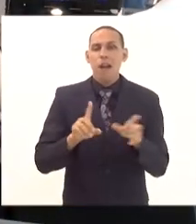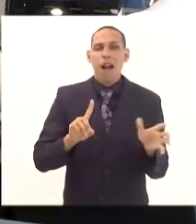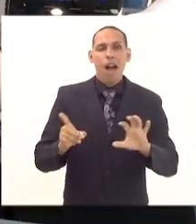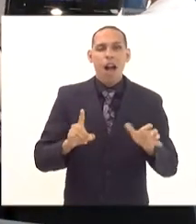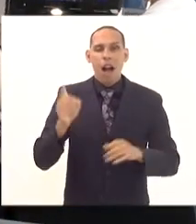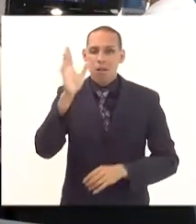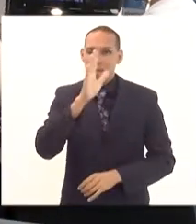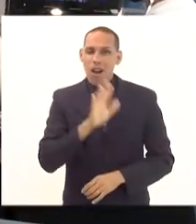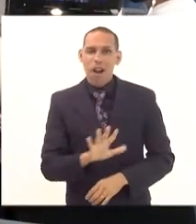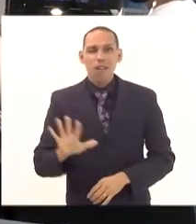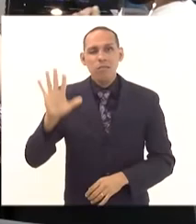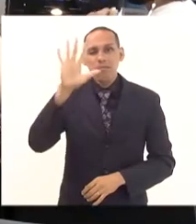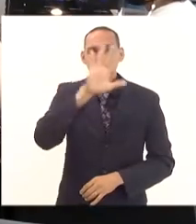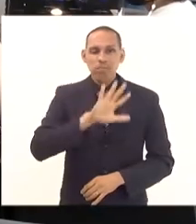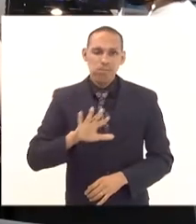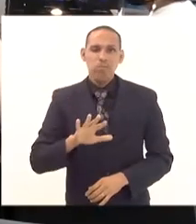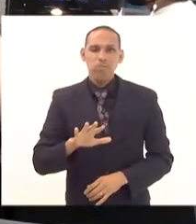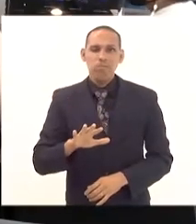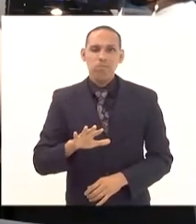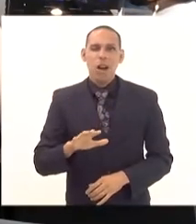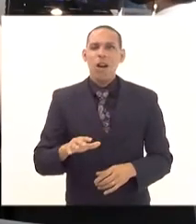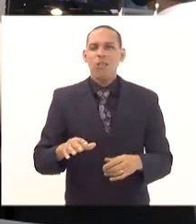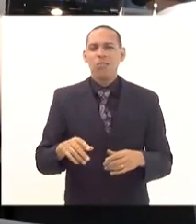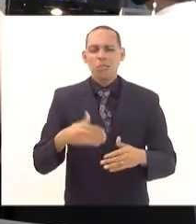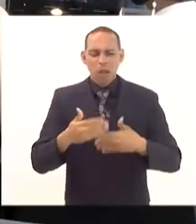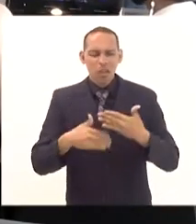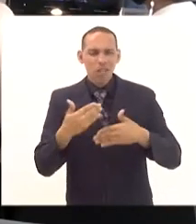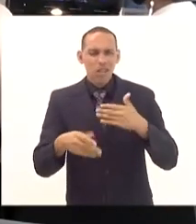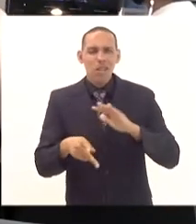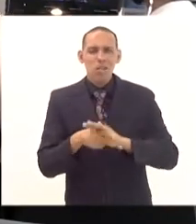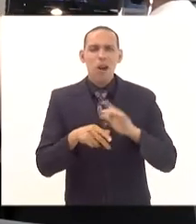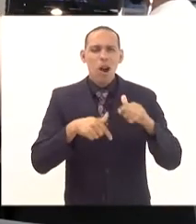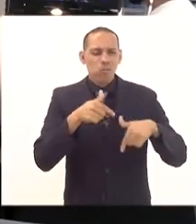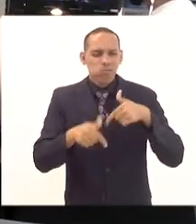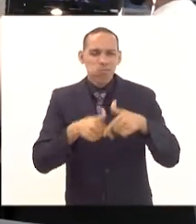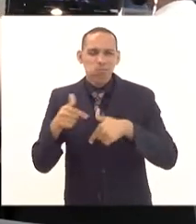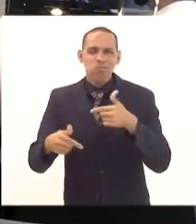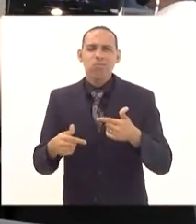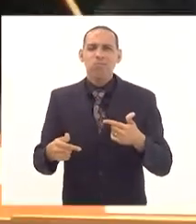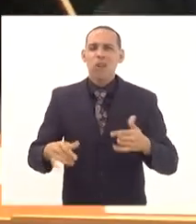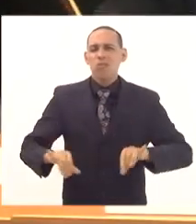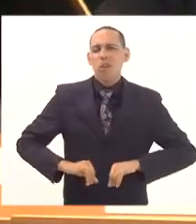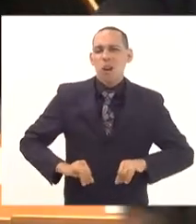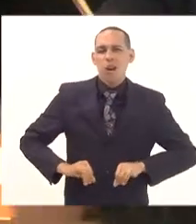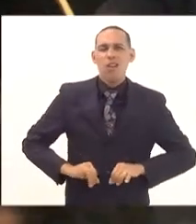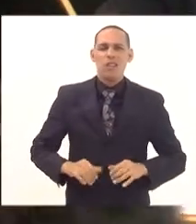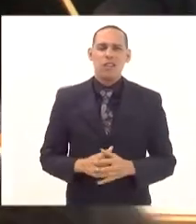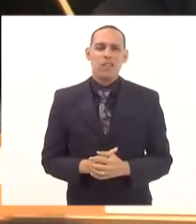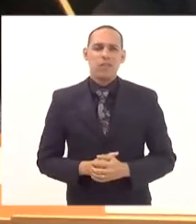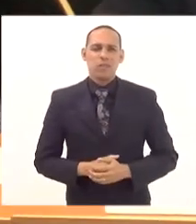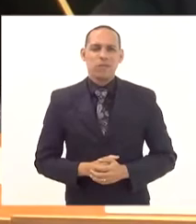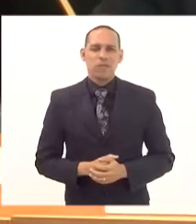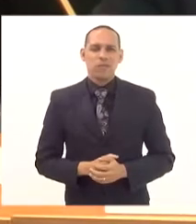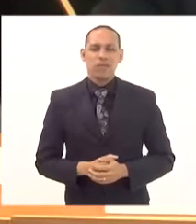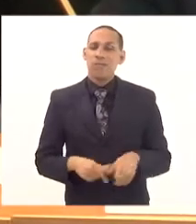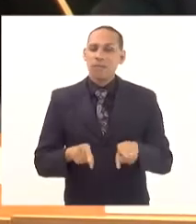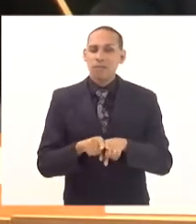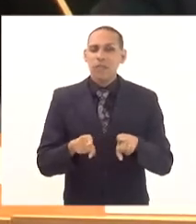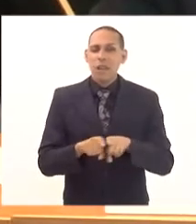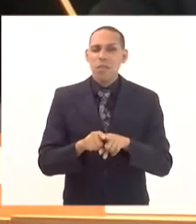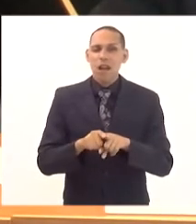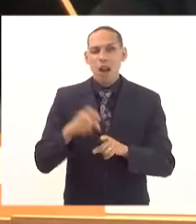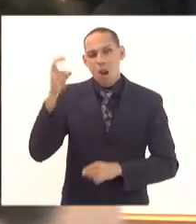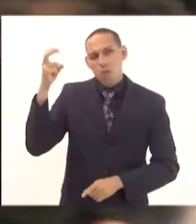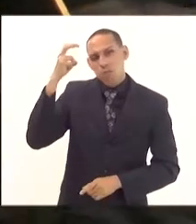processo de assediamento dos seus profissionais dos seus trabalhadores e trabalhadoras e o quanto desmonte da